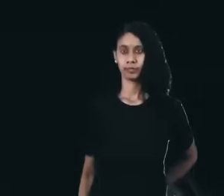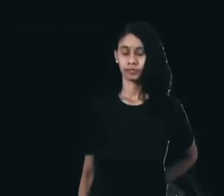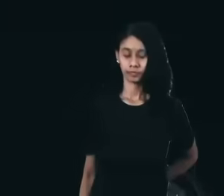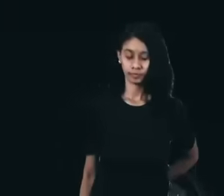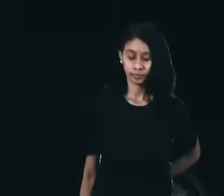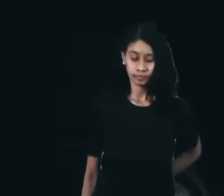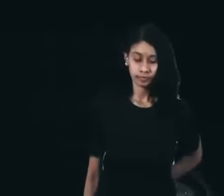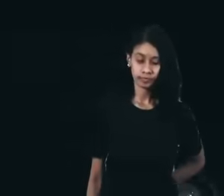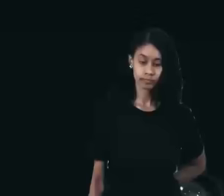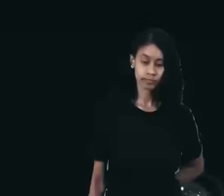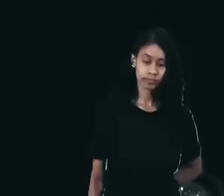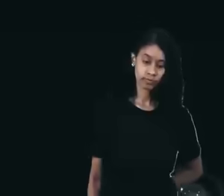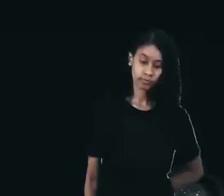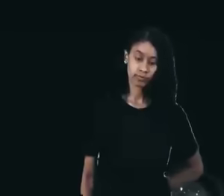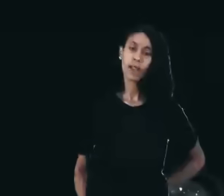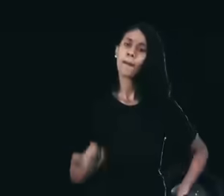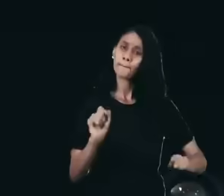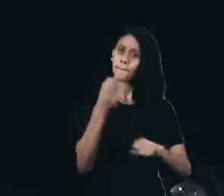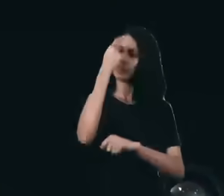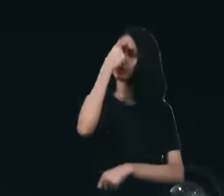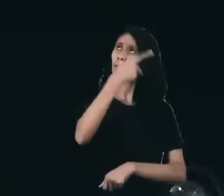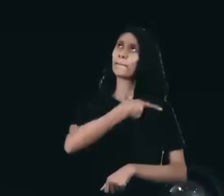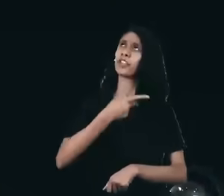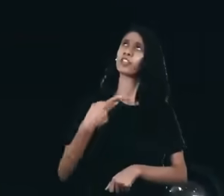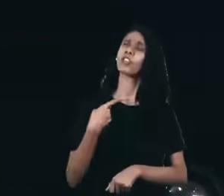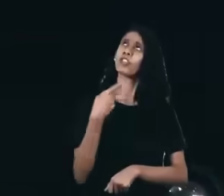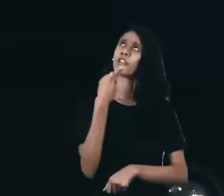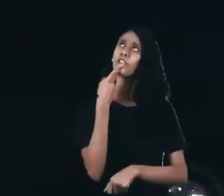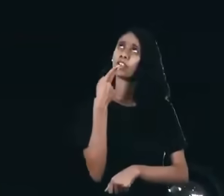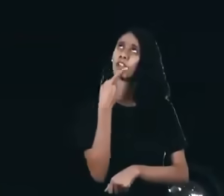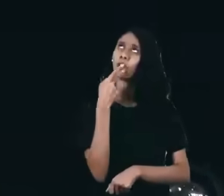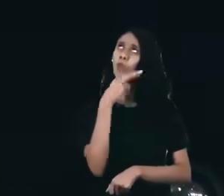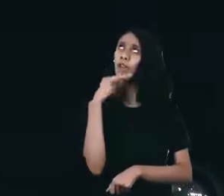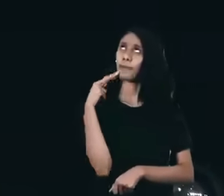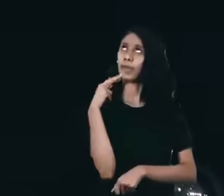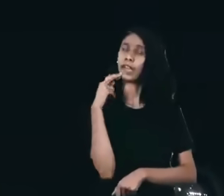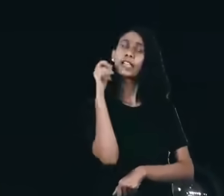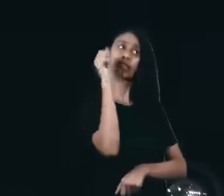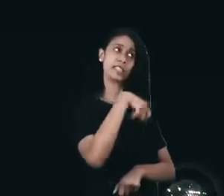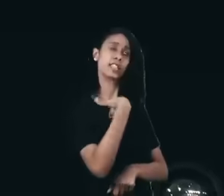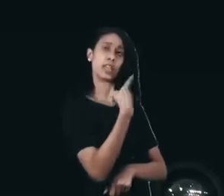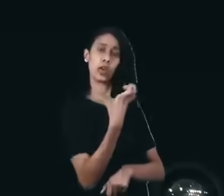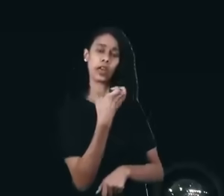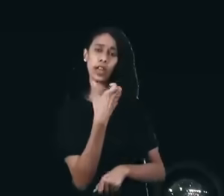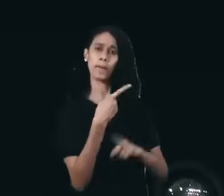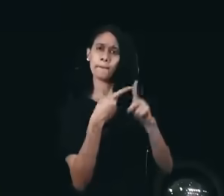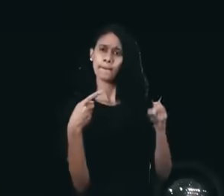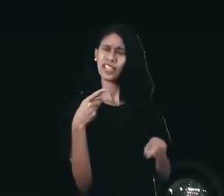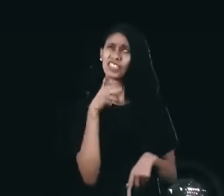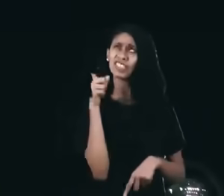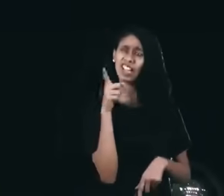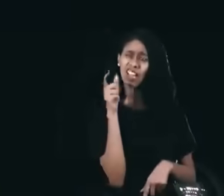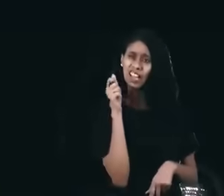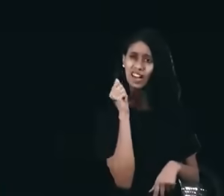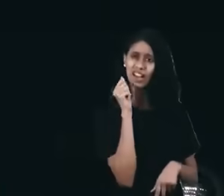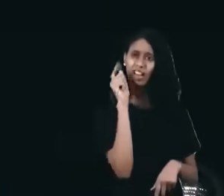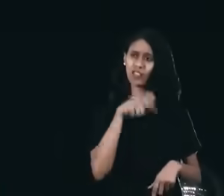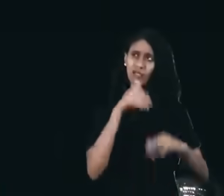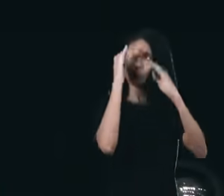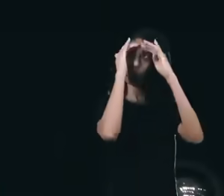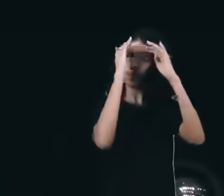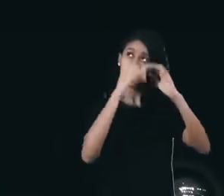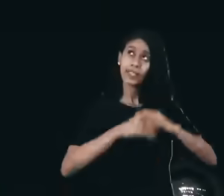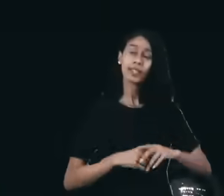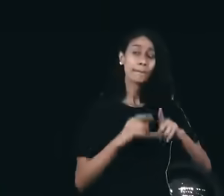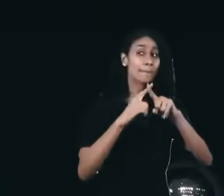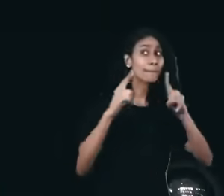Aí você pode pensar, pastora, quando ela disse sim, eu quero. Mas ela foi obediente, pastora, mas